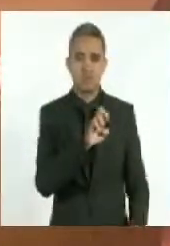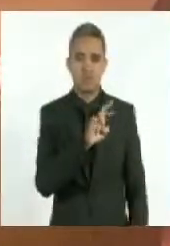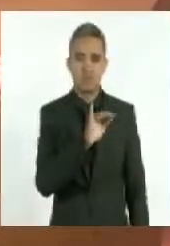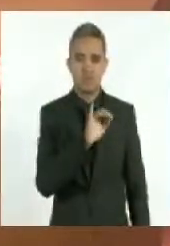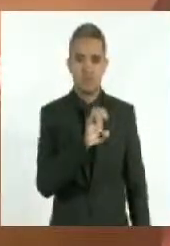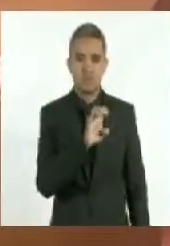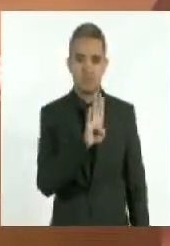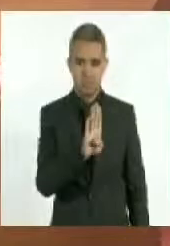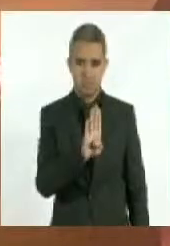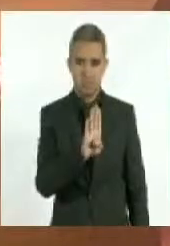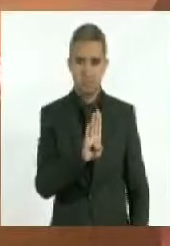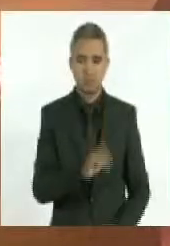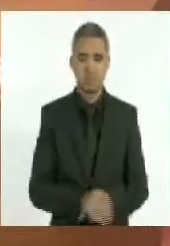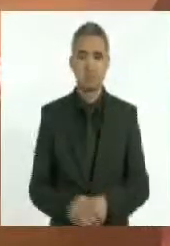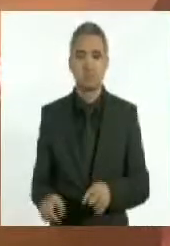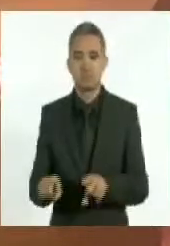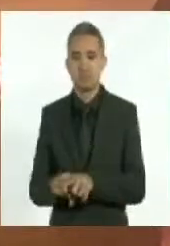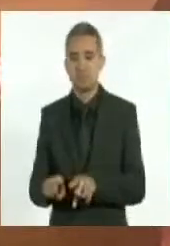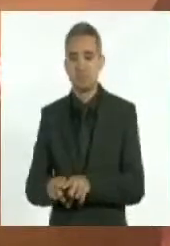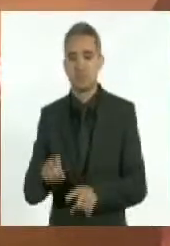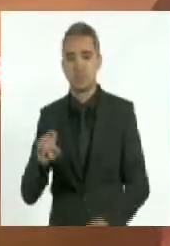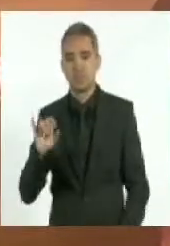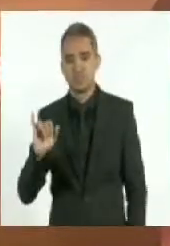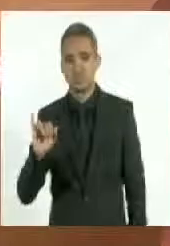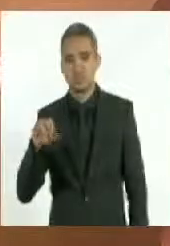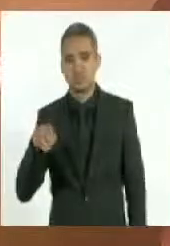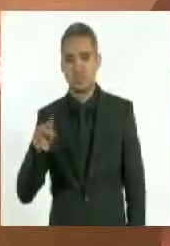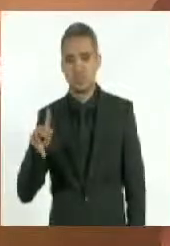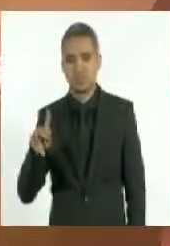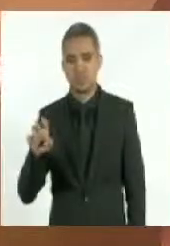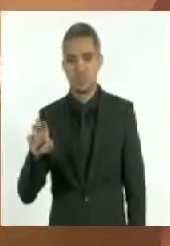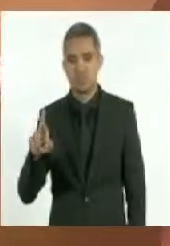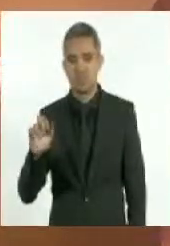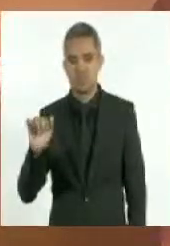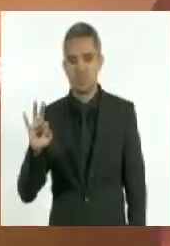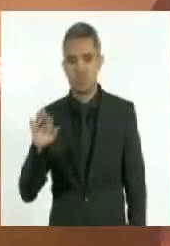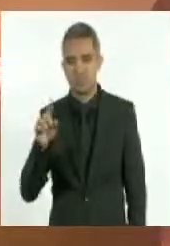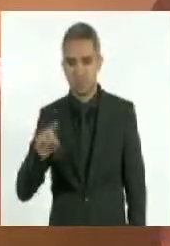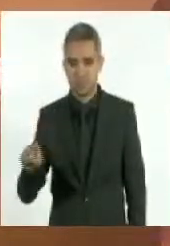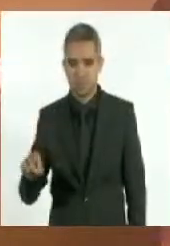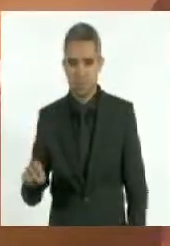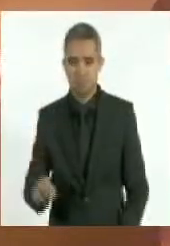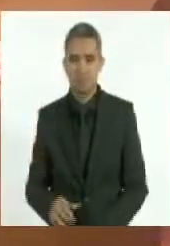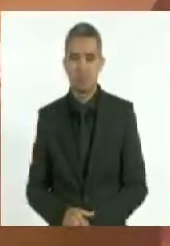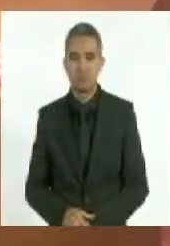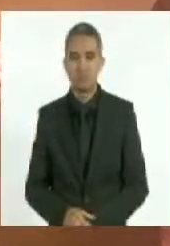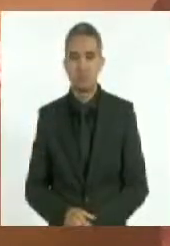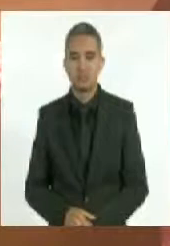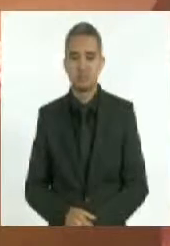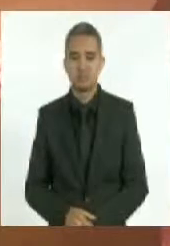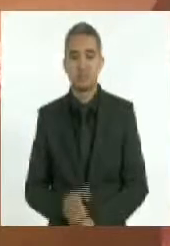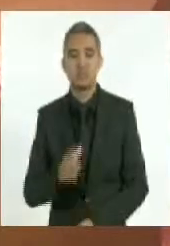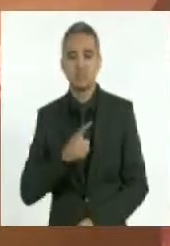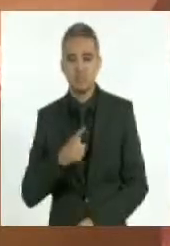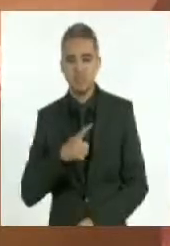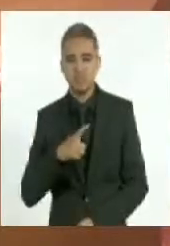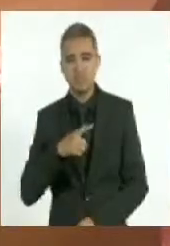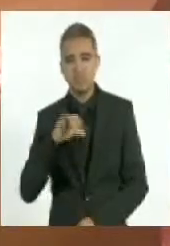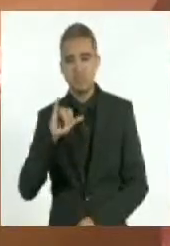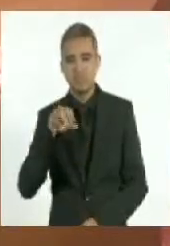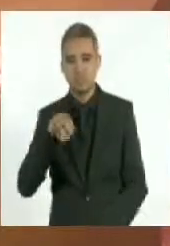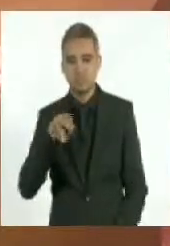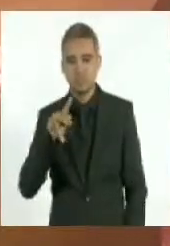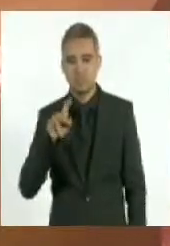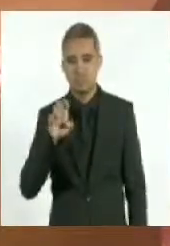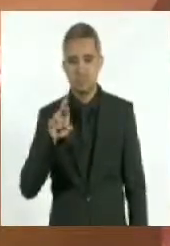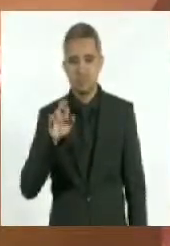bom, né? Eu sempre digo que a democracia, ela pressupõe alternância de poder, que tenha o Imperatriz ganho. Ano passado nós